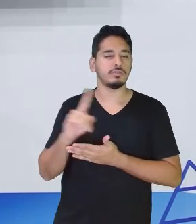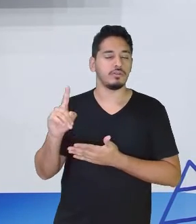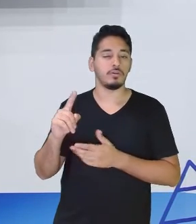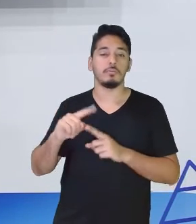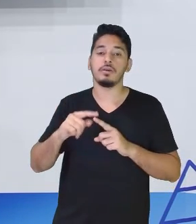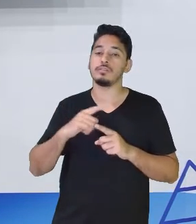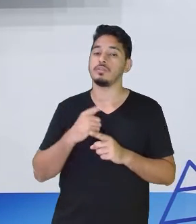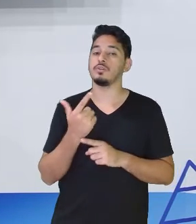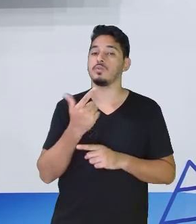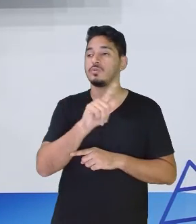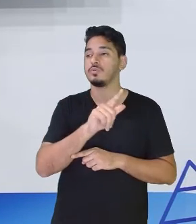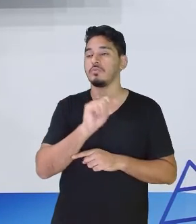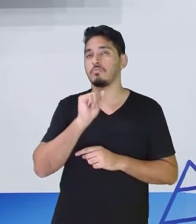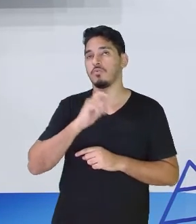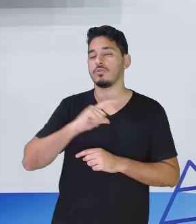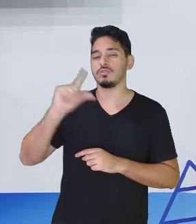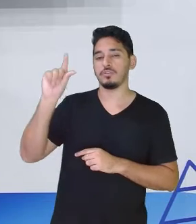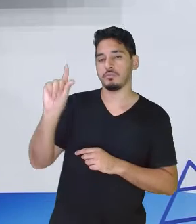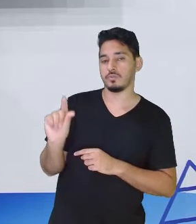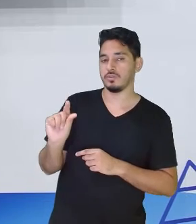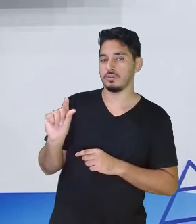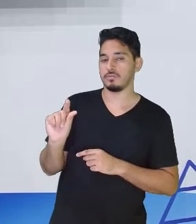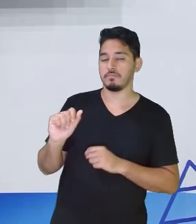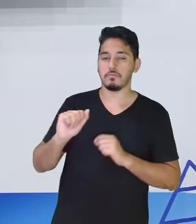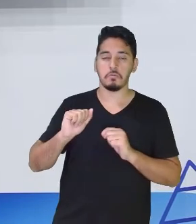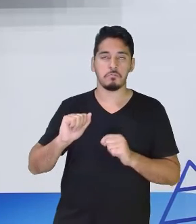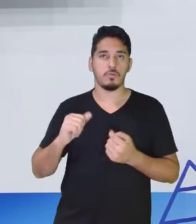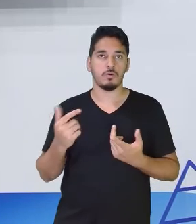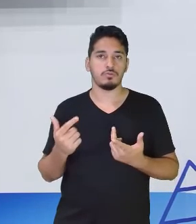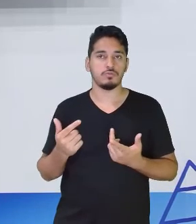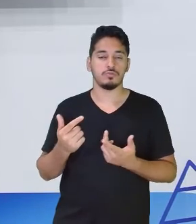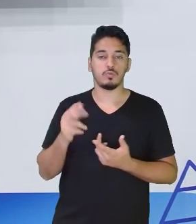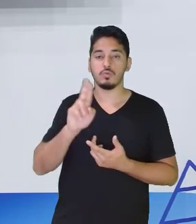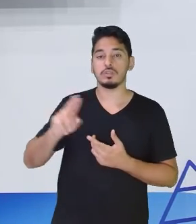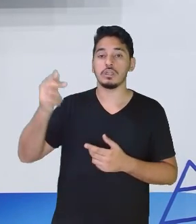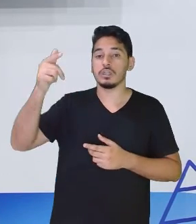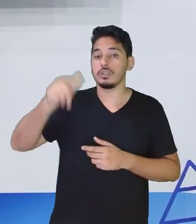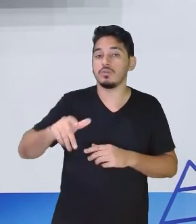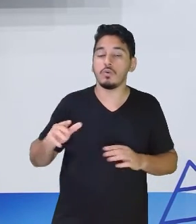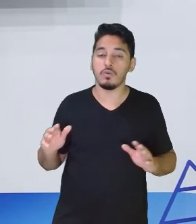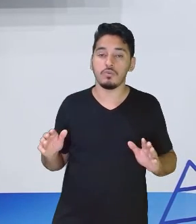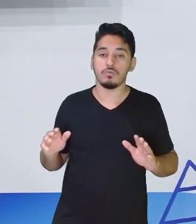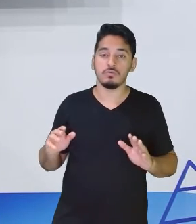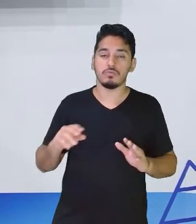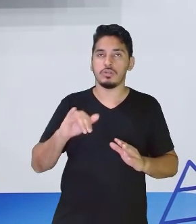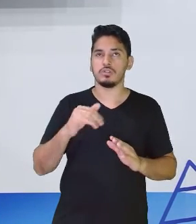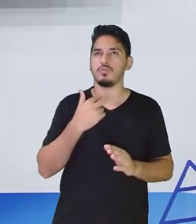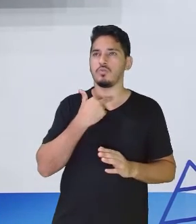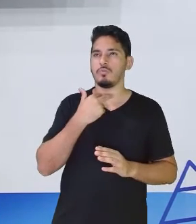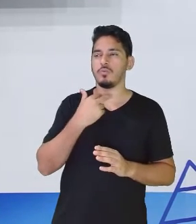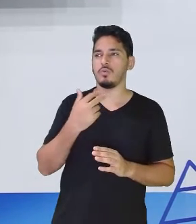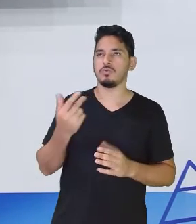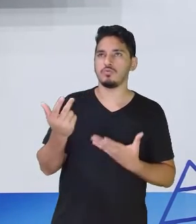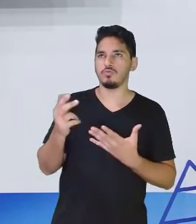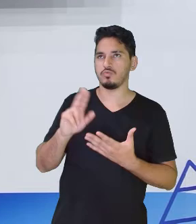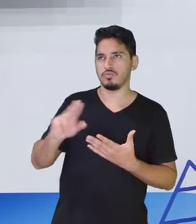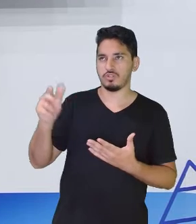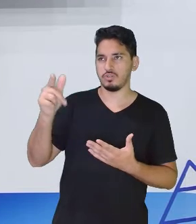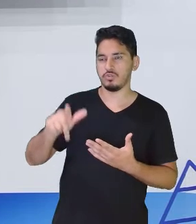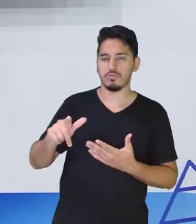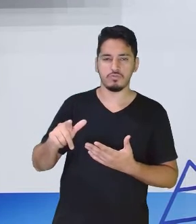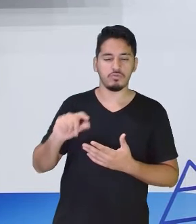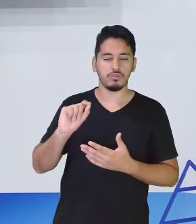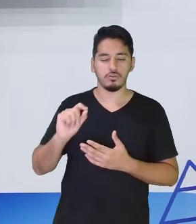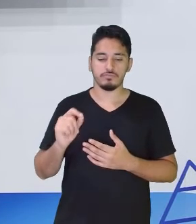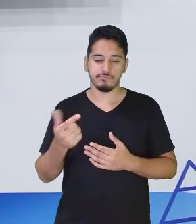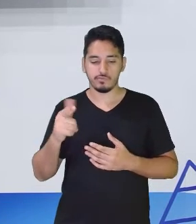R's, né? Eu posso reduzir, eu posso reaproveitar. Se eu não posso reciclar, eu reaproveito. Eu vou dar uma